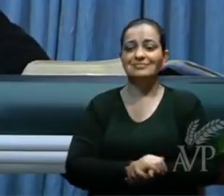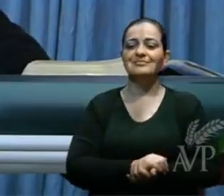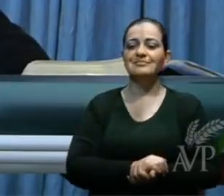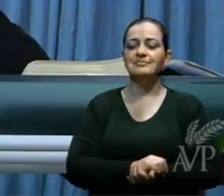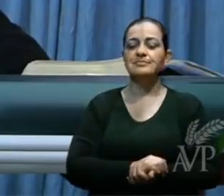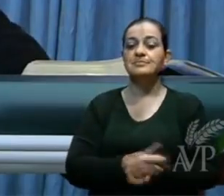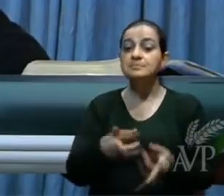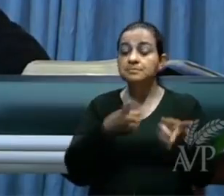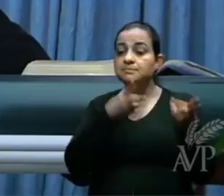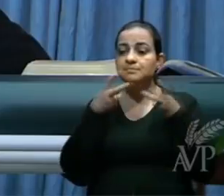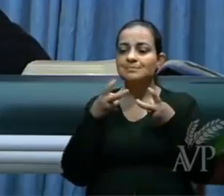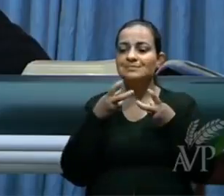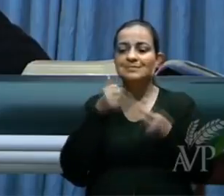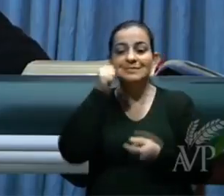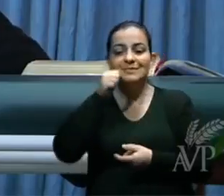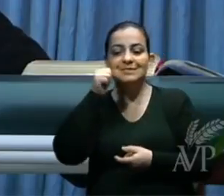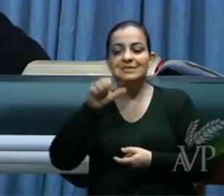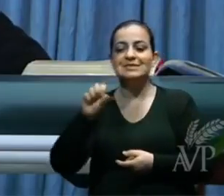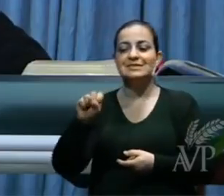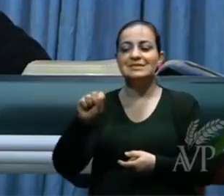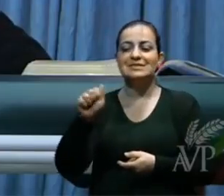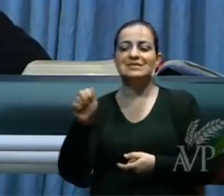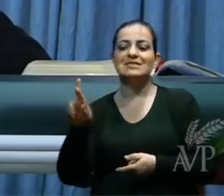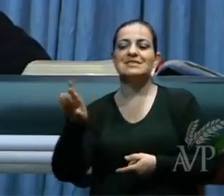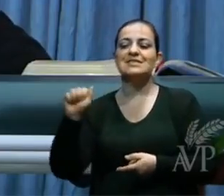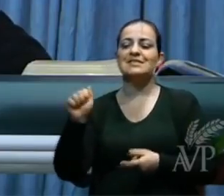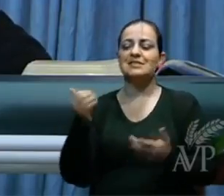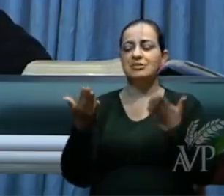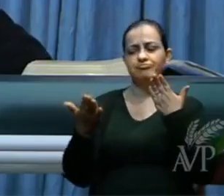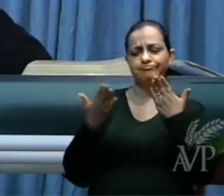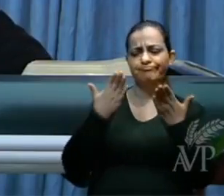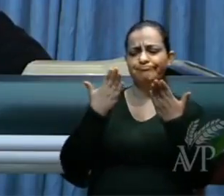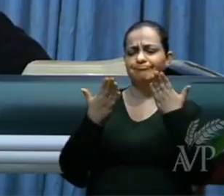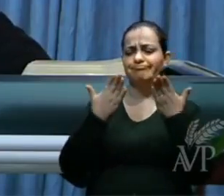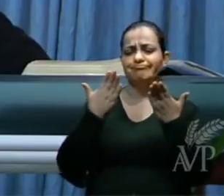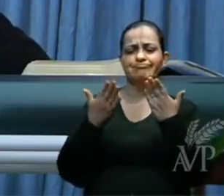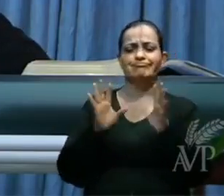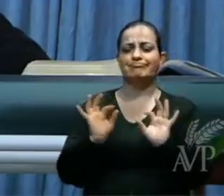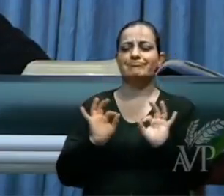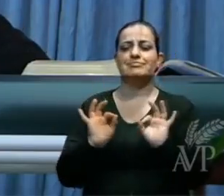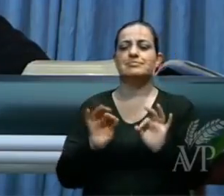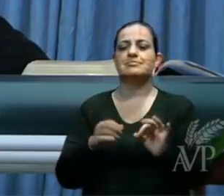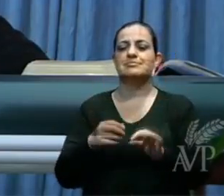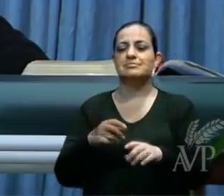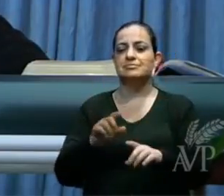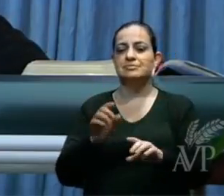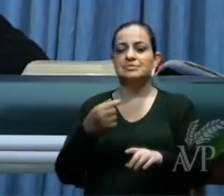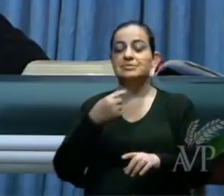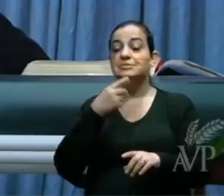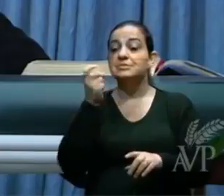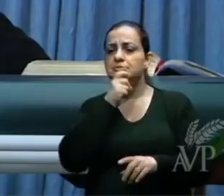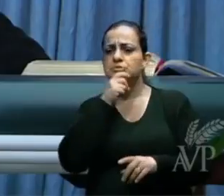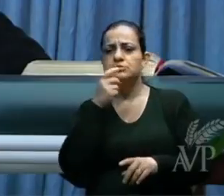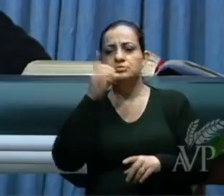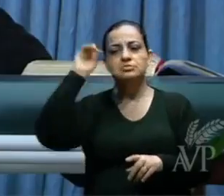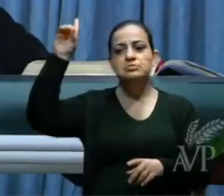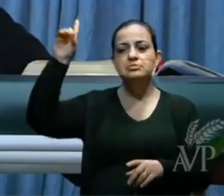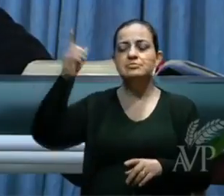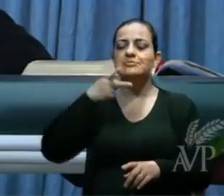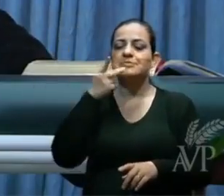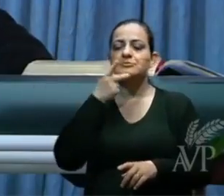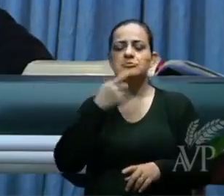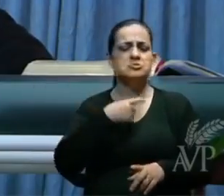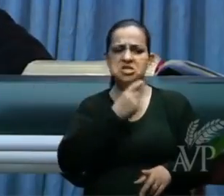veja sara duvidou e disse pra deus eu não ri deus